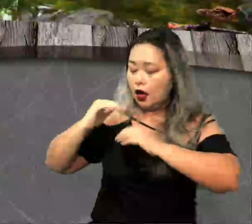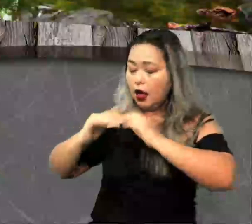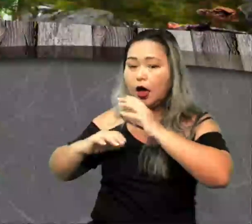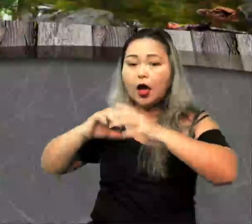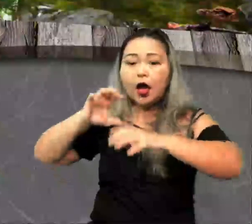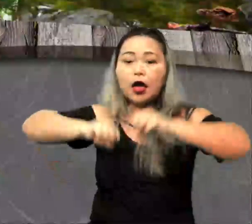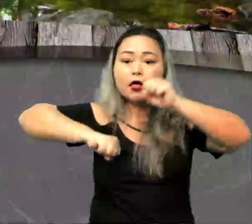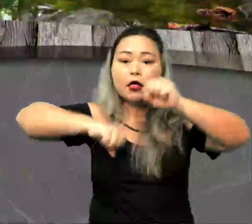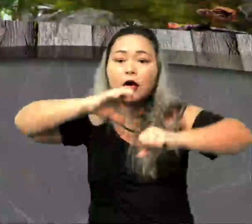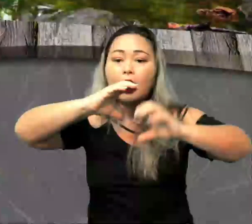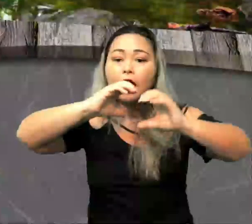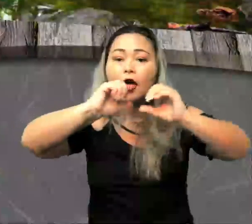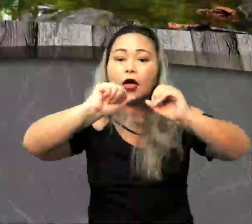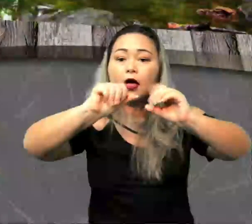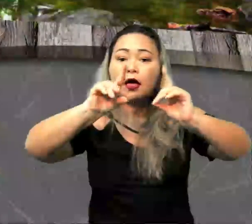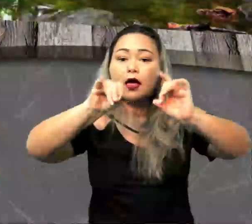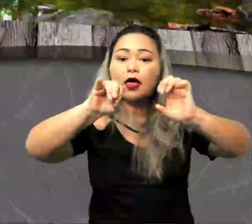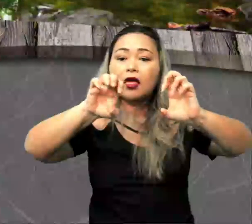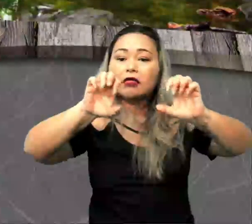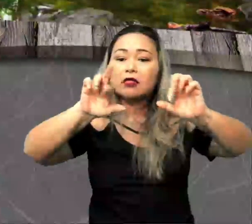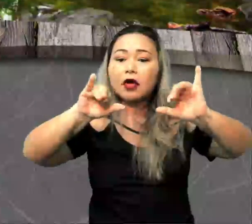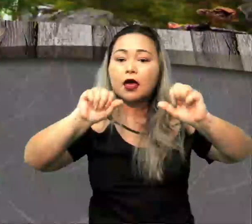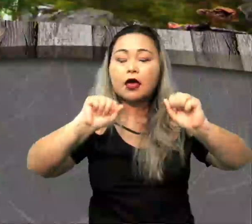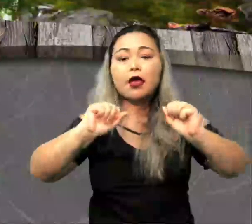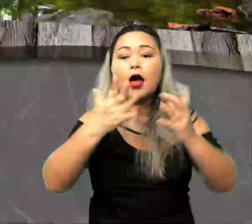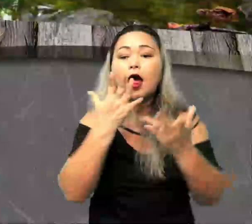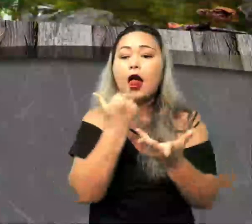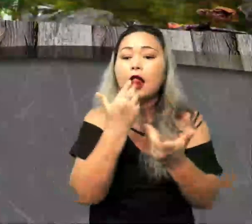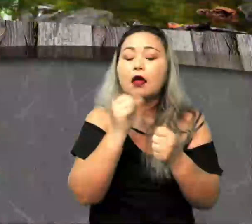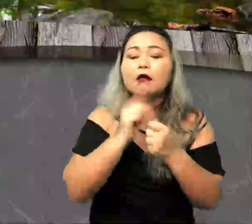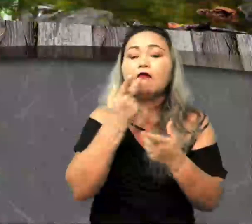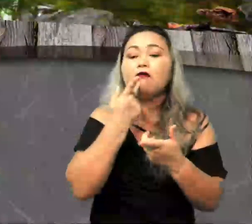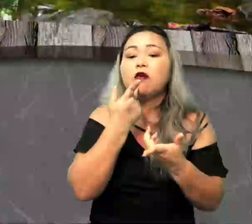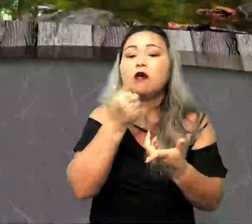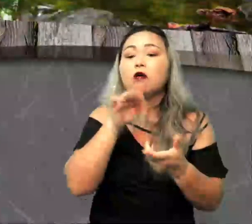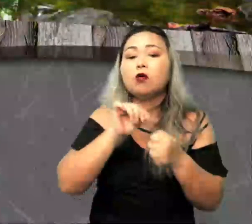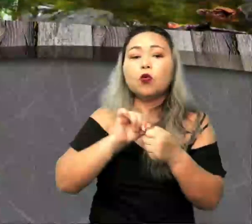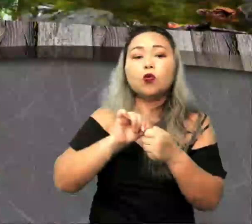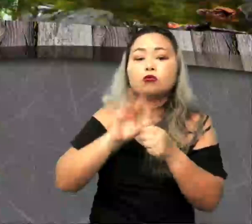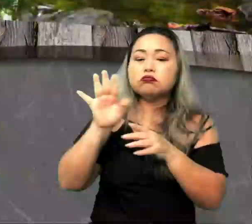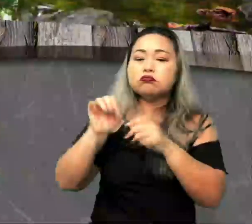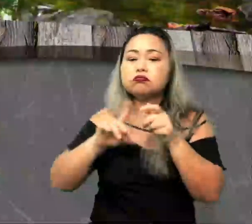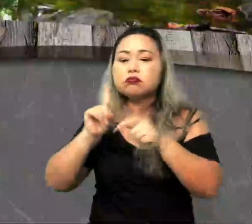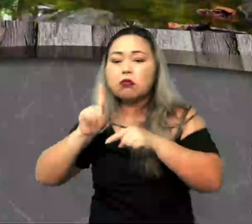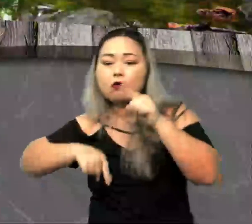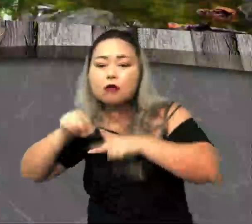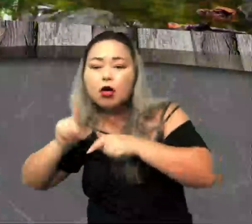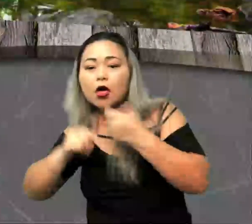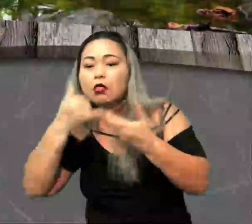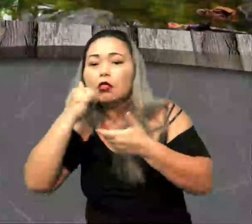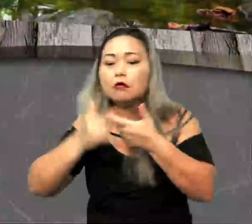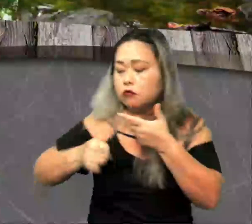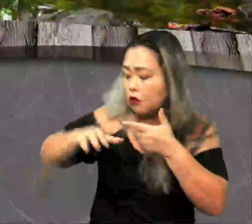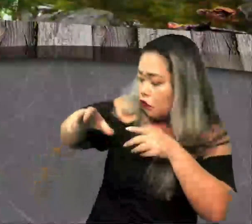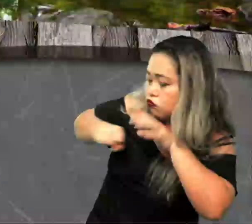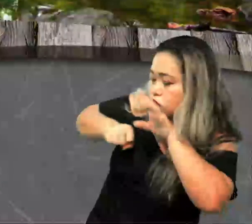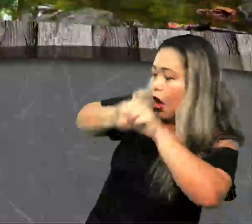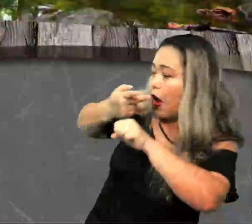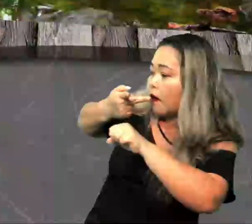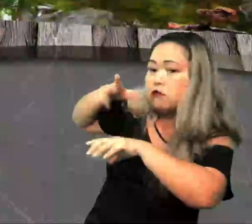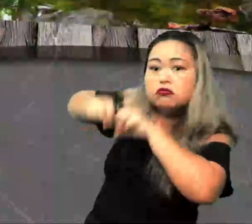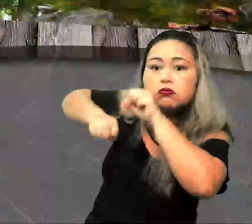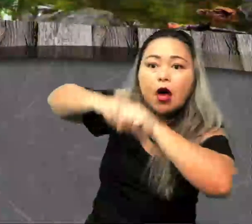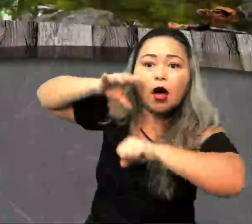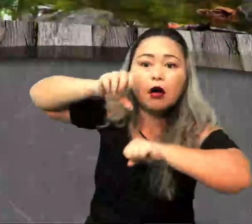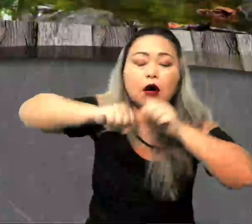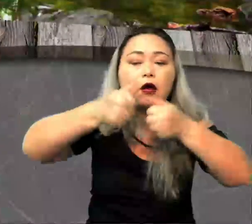Que é uma das coisas importantes aí, quando a gente fala de ser vivos. Questão do fluxo de matéria, de energia, é o que mantém a